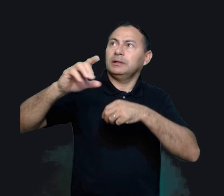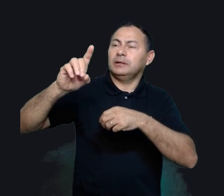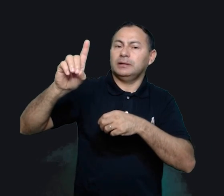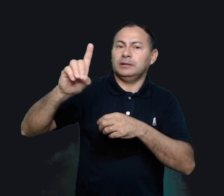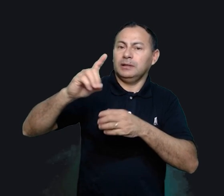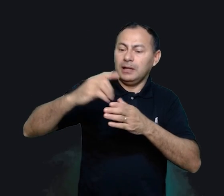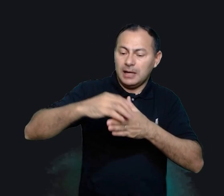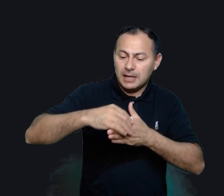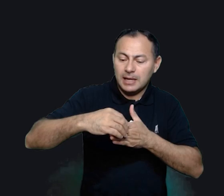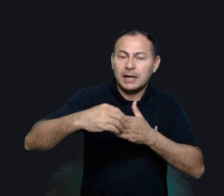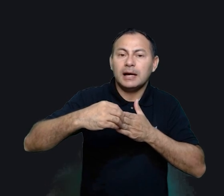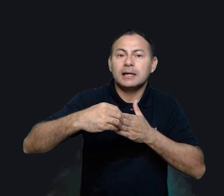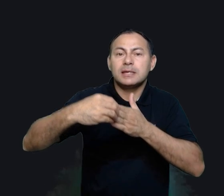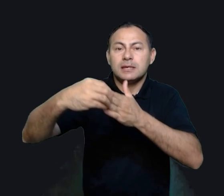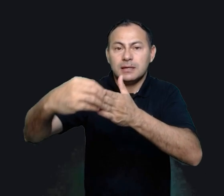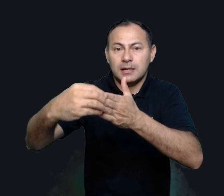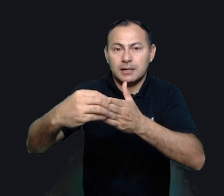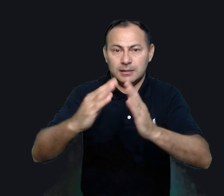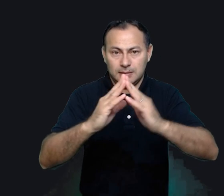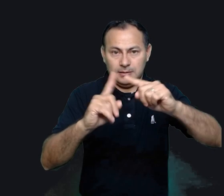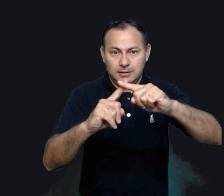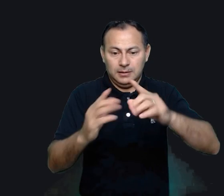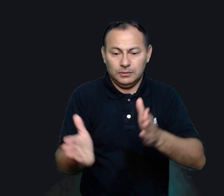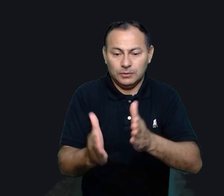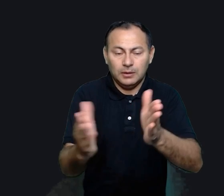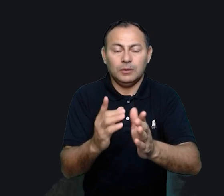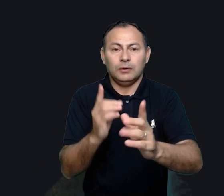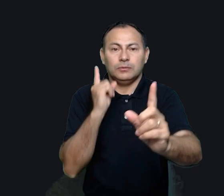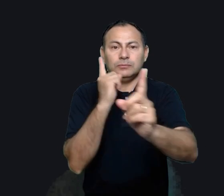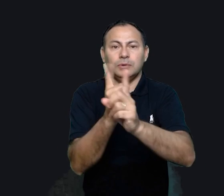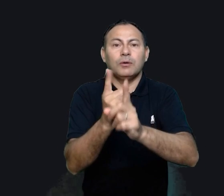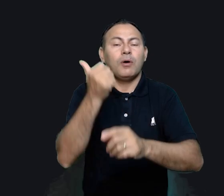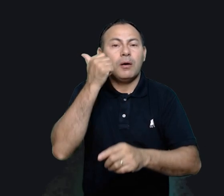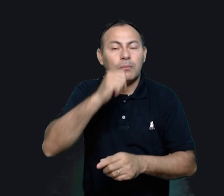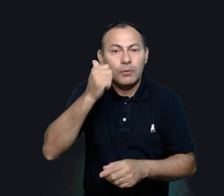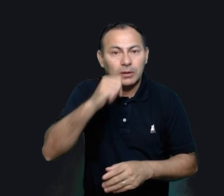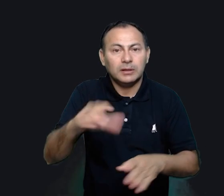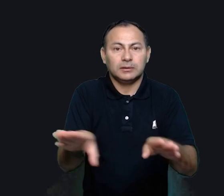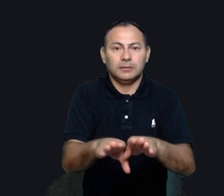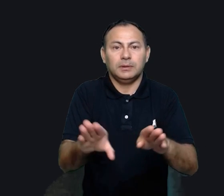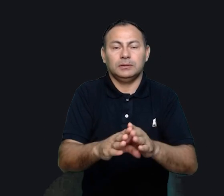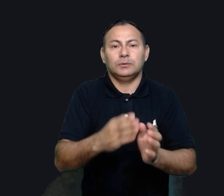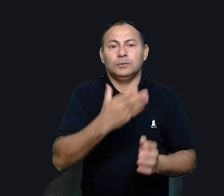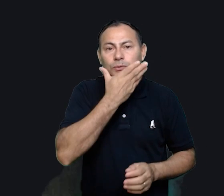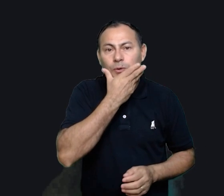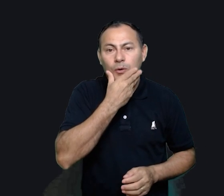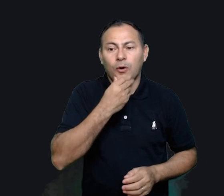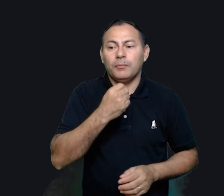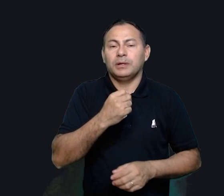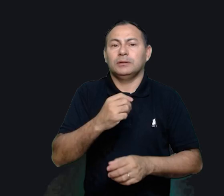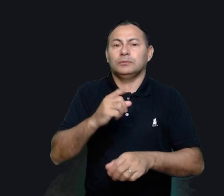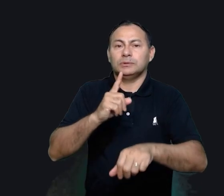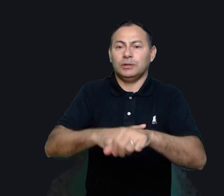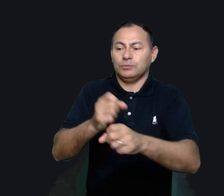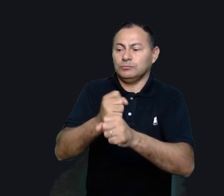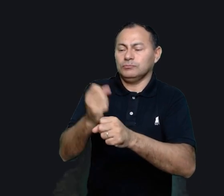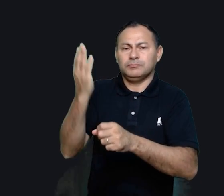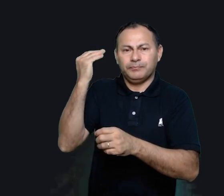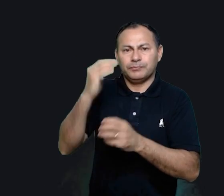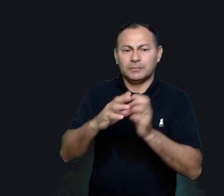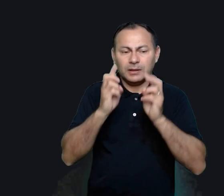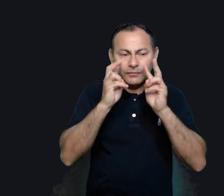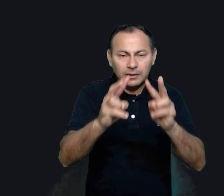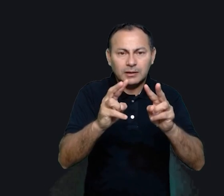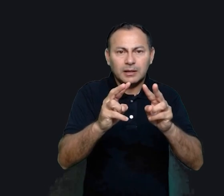a guiar a Igreja no caminho de encontro com as mulheres e com os homens do seu tempo, em